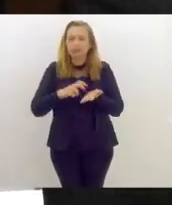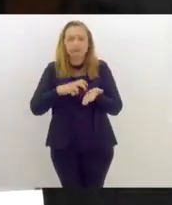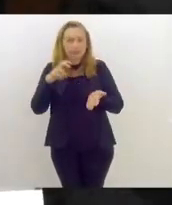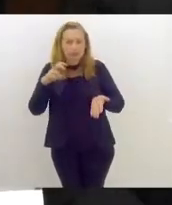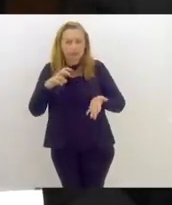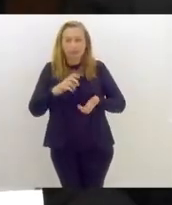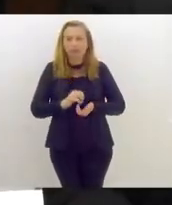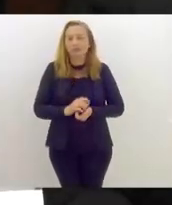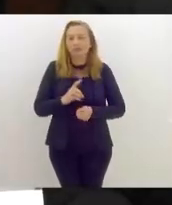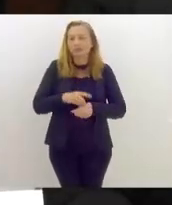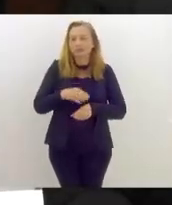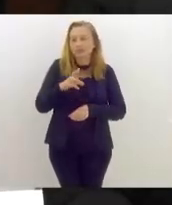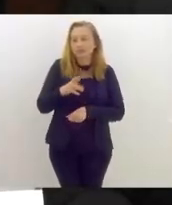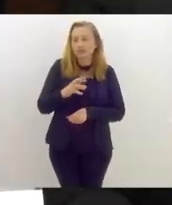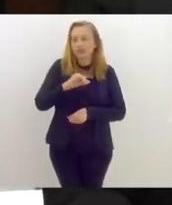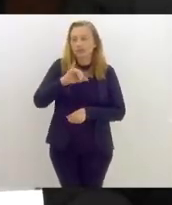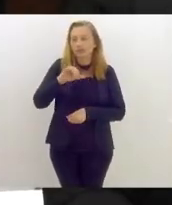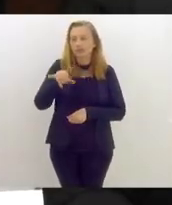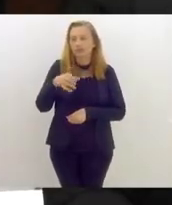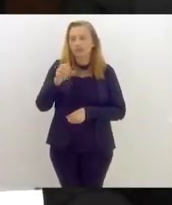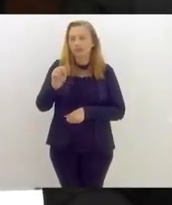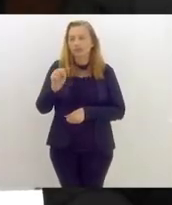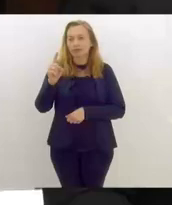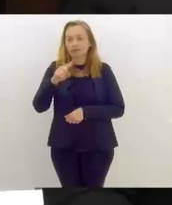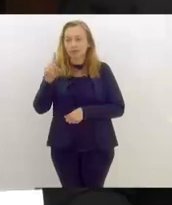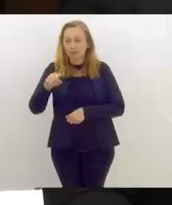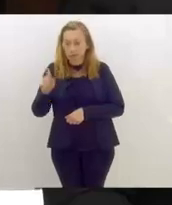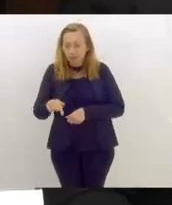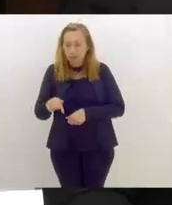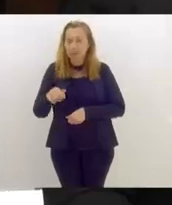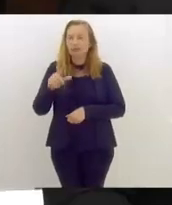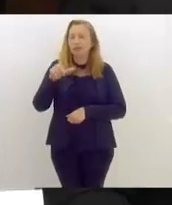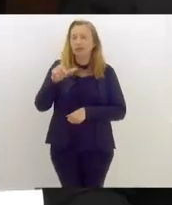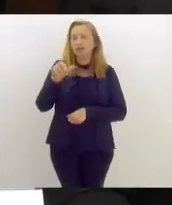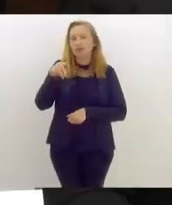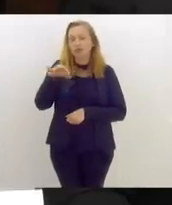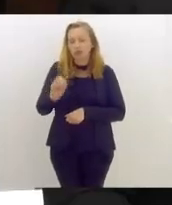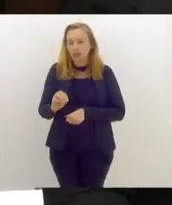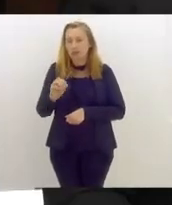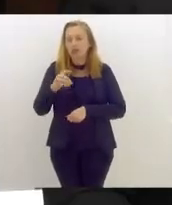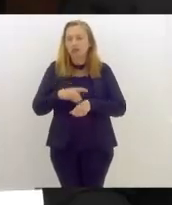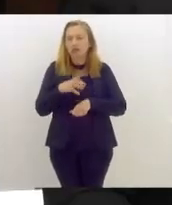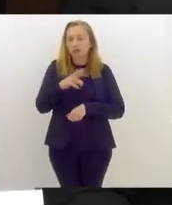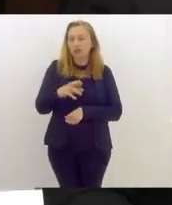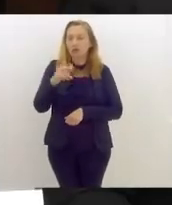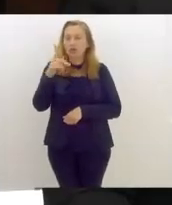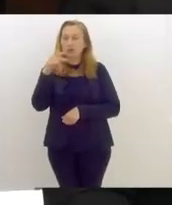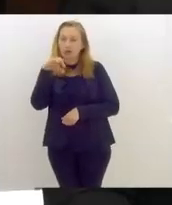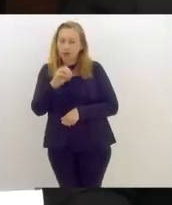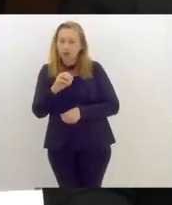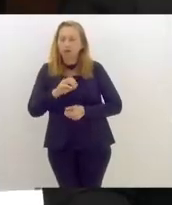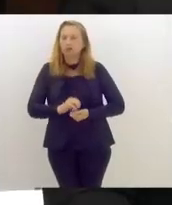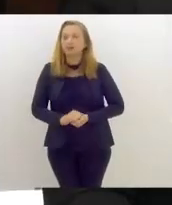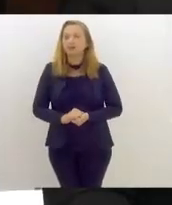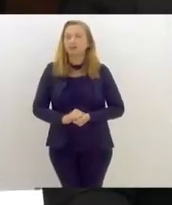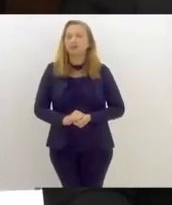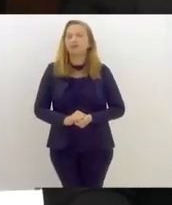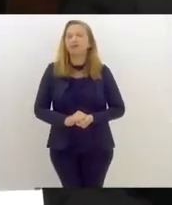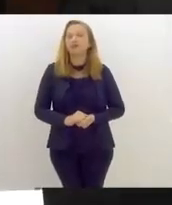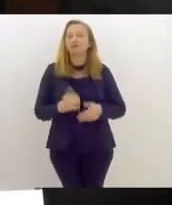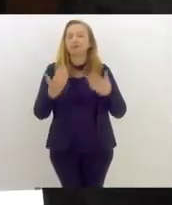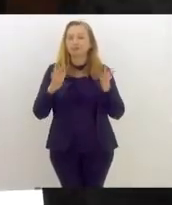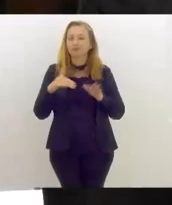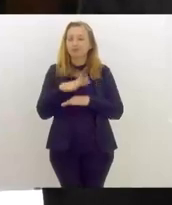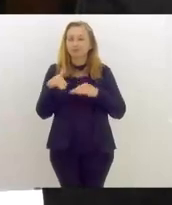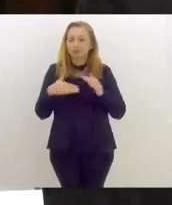o Dr José Alberto Simonetti Dr Luciano Bandeira e Doutor Paulo Vitor Lima cumprimentar